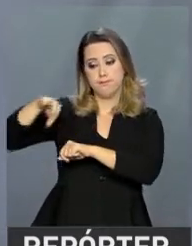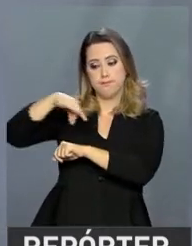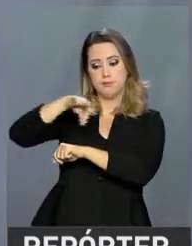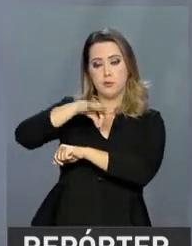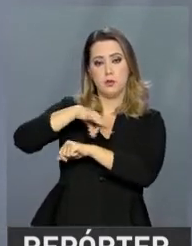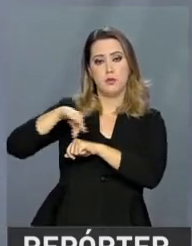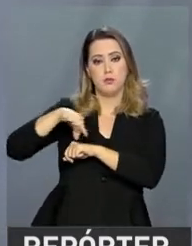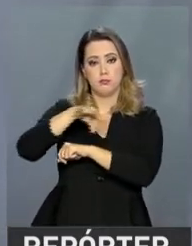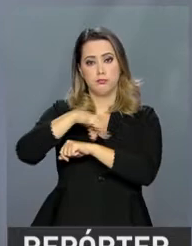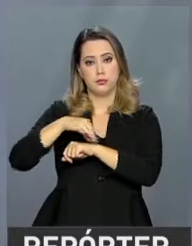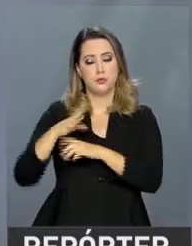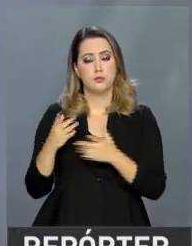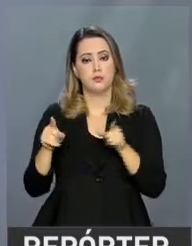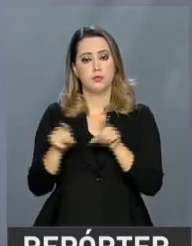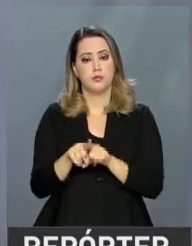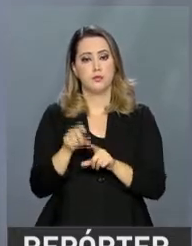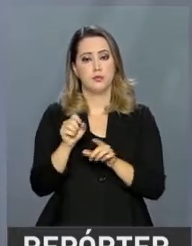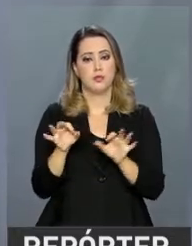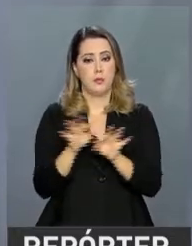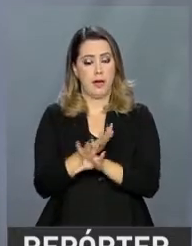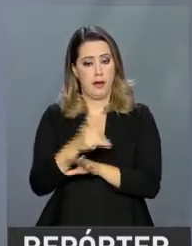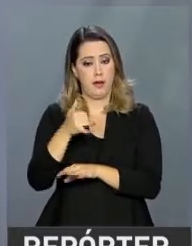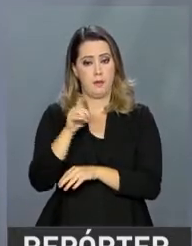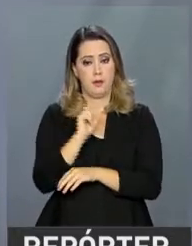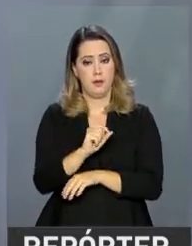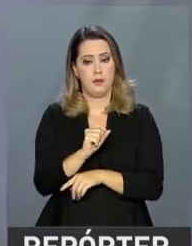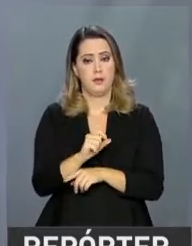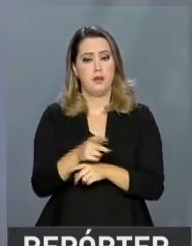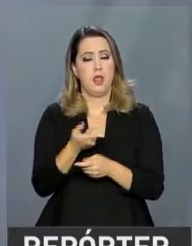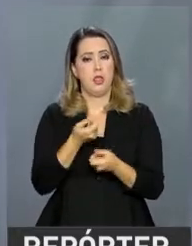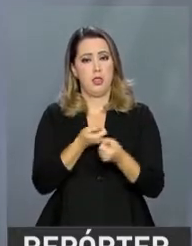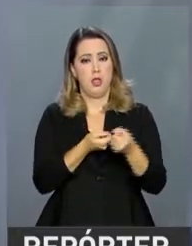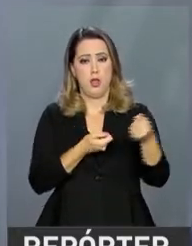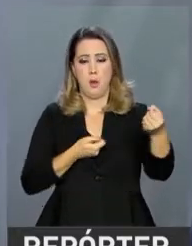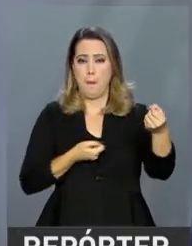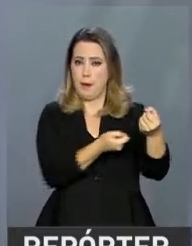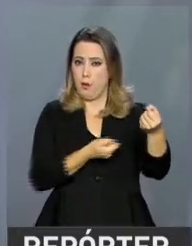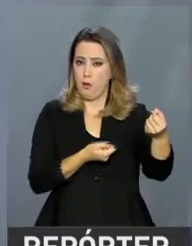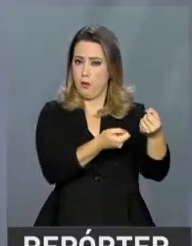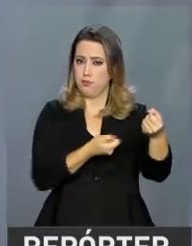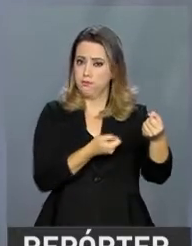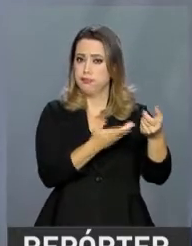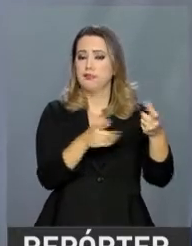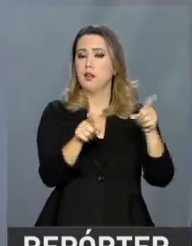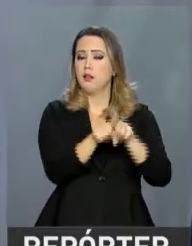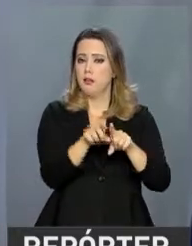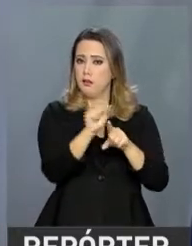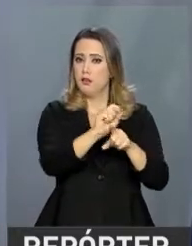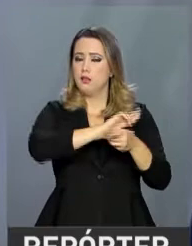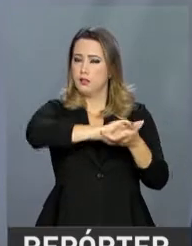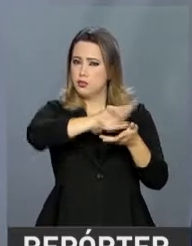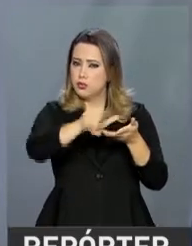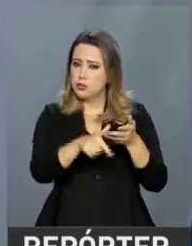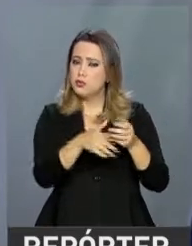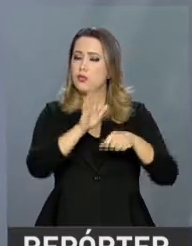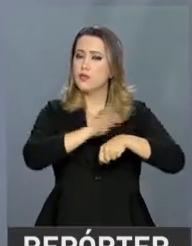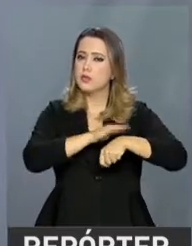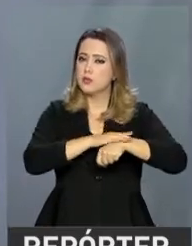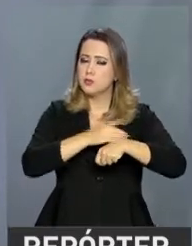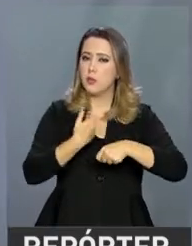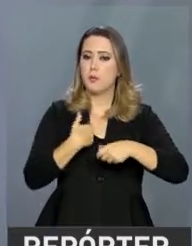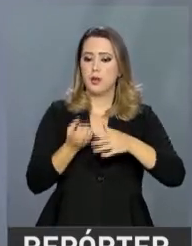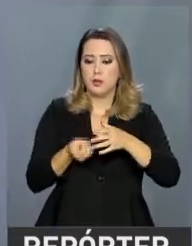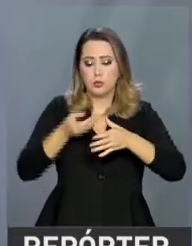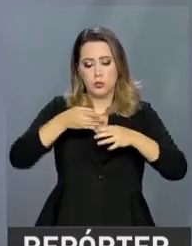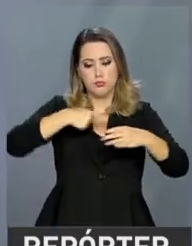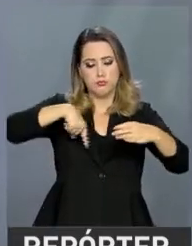alguns apps idas larvicidas que funcionam em diferentes etapas da procriação do